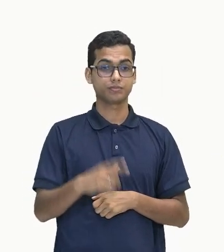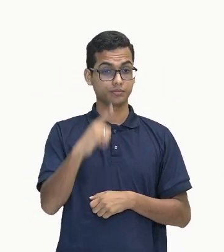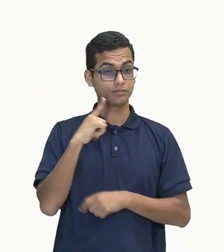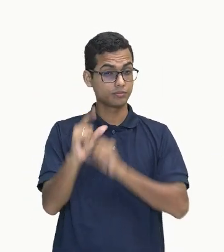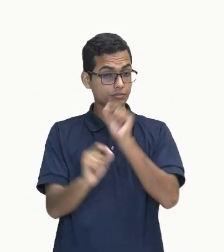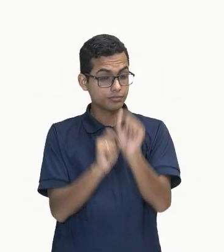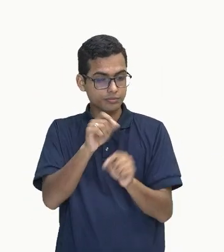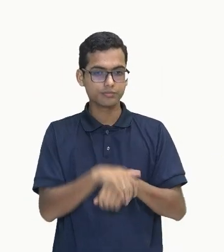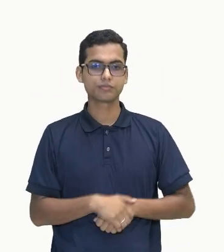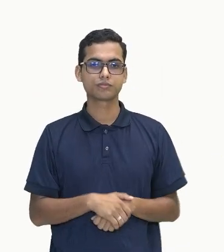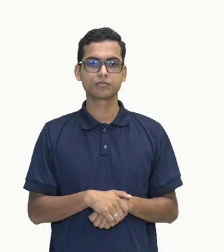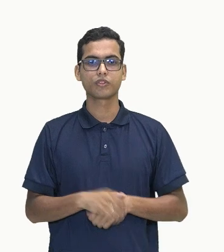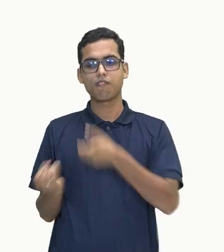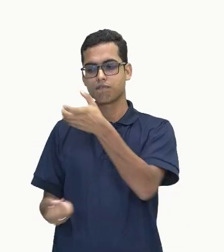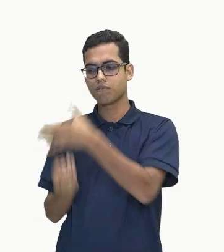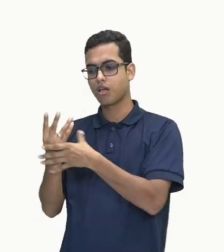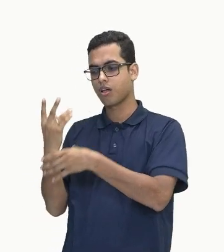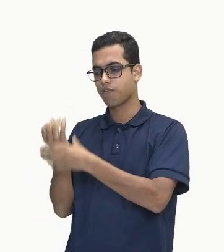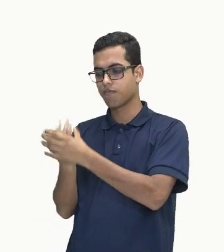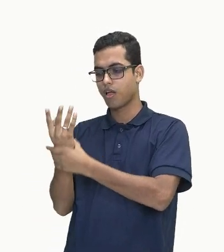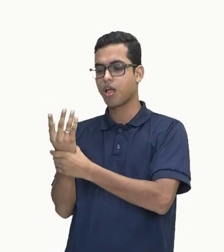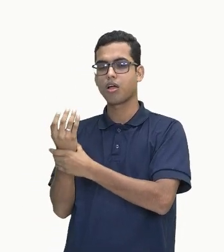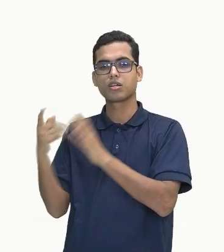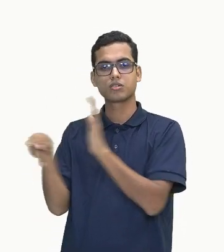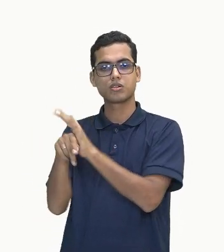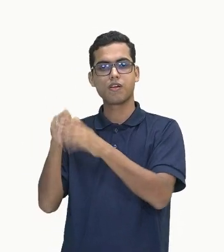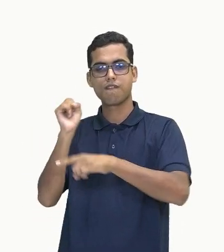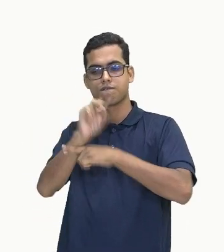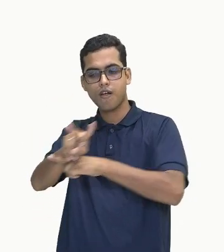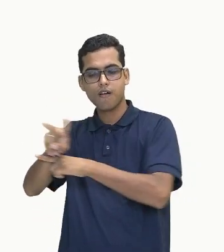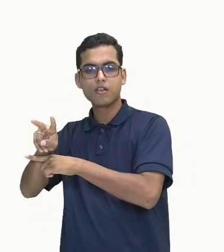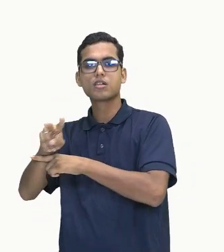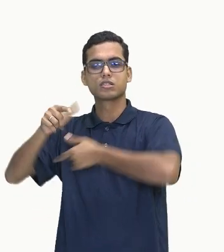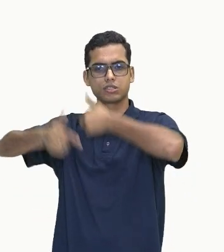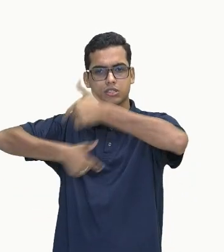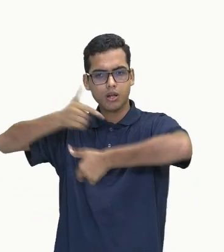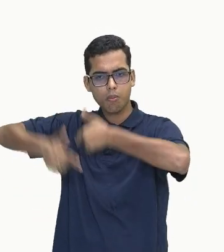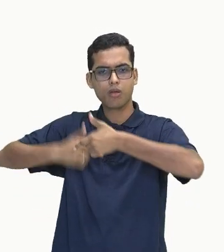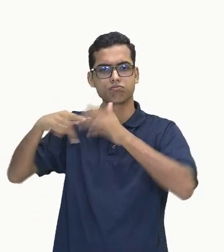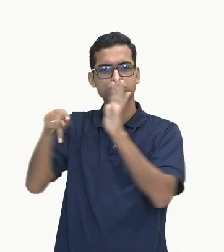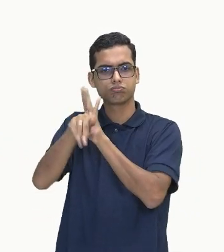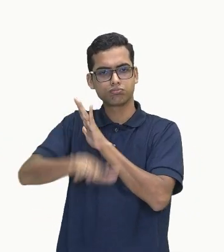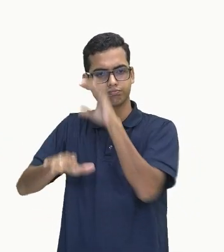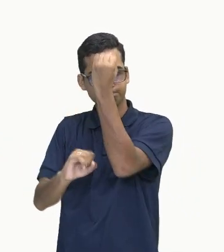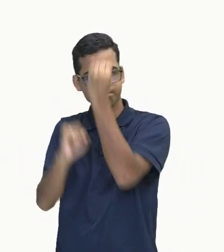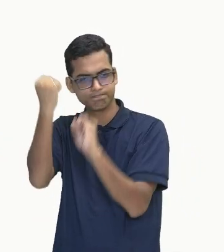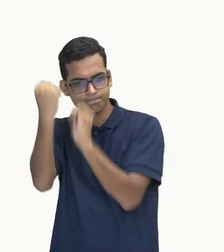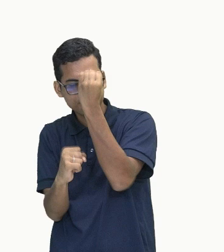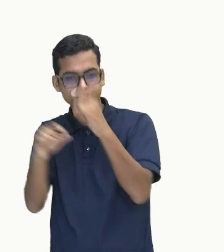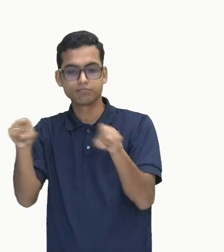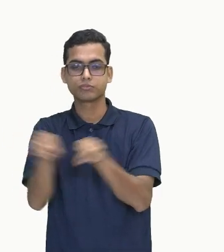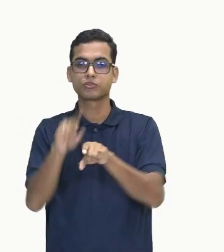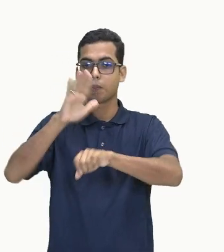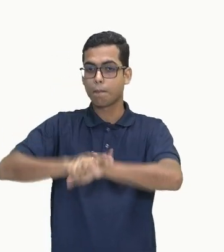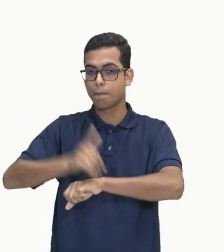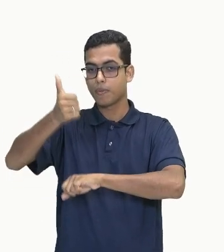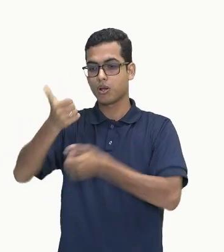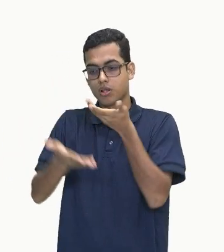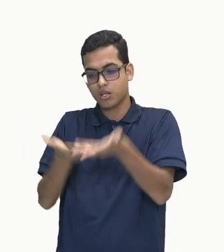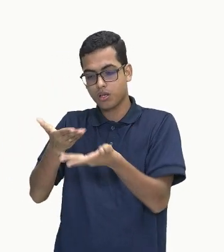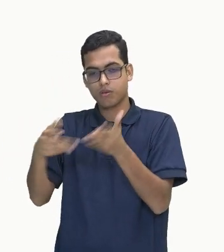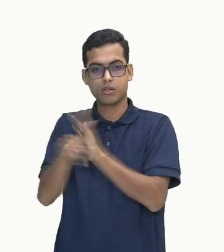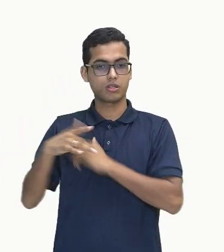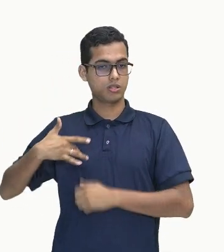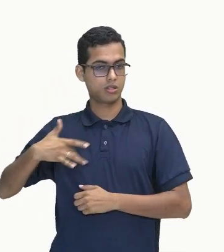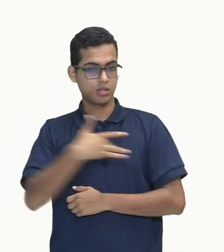setor industrial, né, e também aqui no setor de serviços, né, que é o setor terciário, melhores serviços na área da saúde